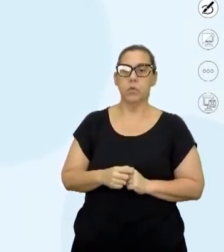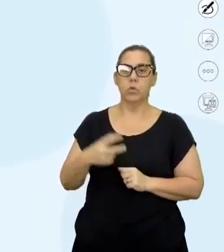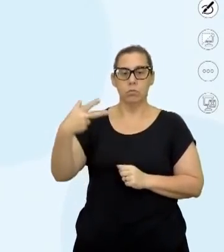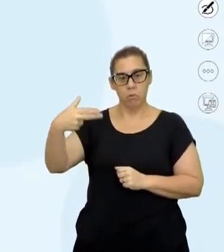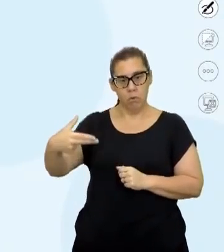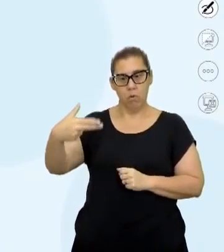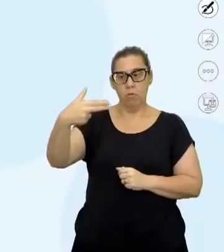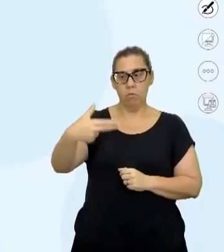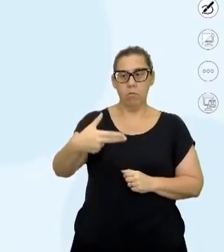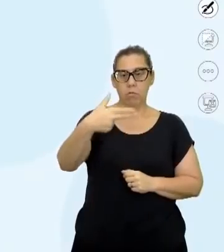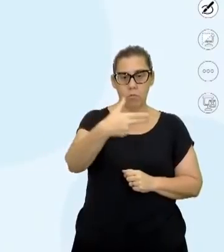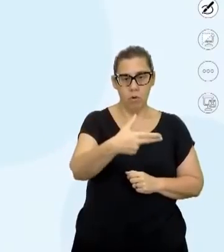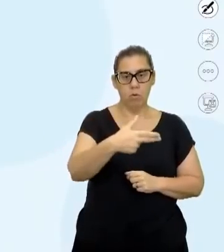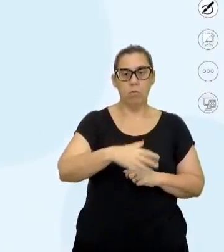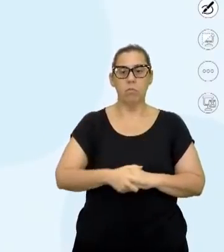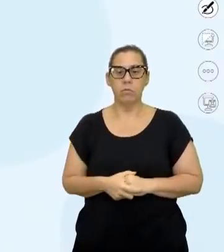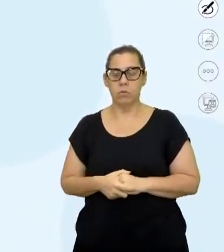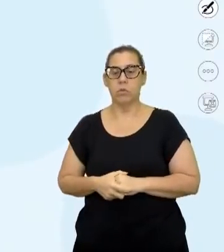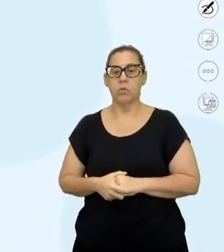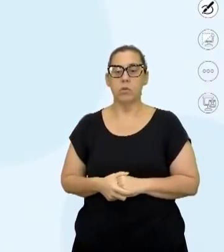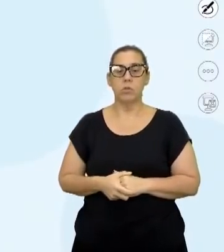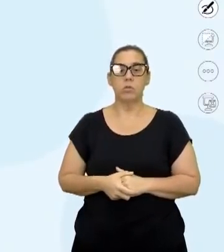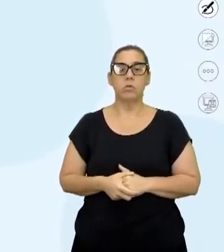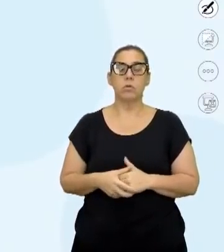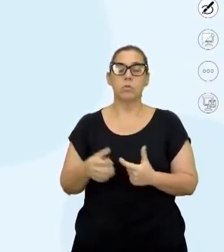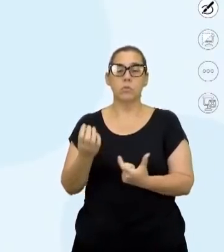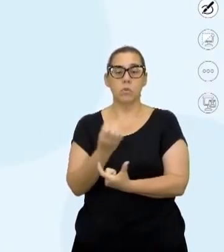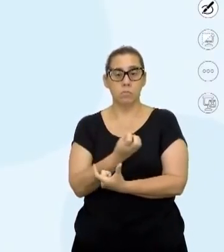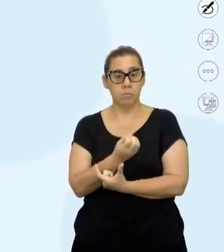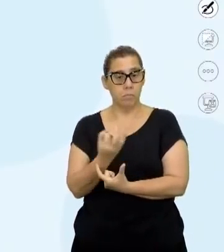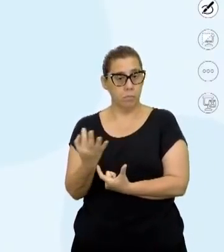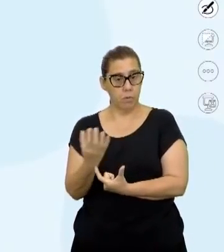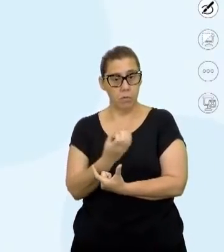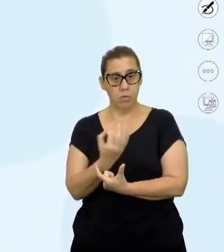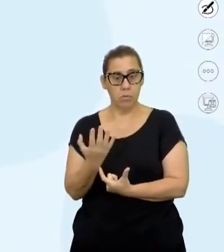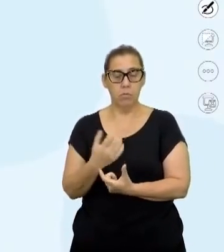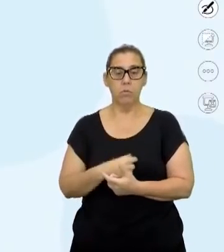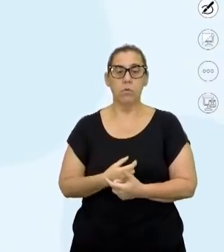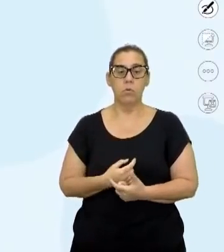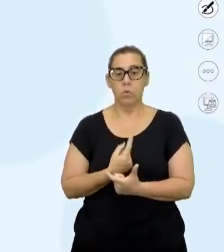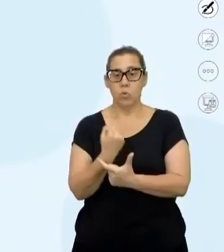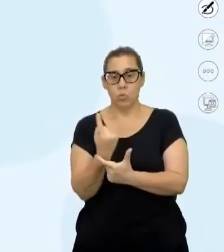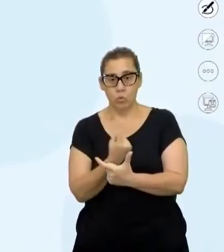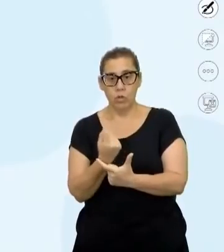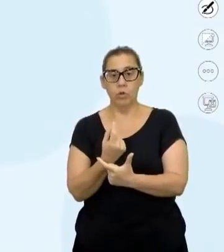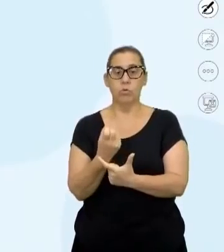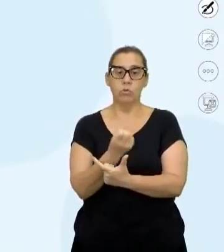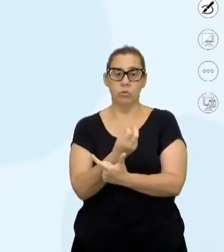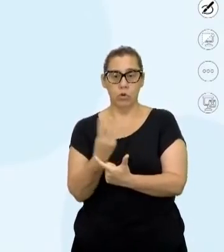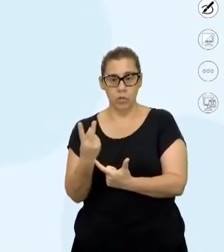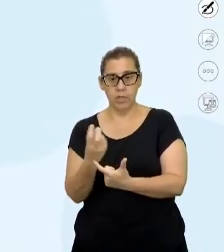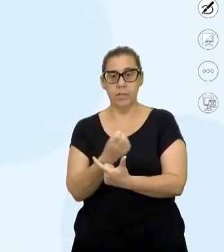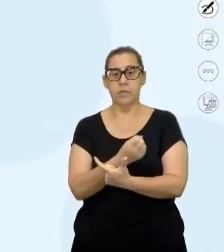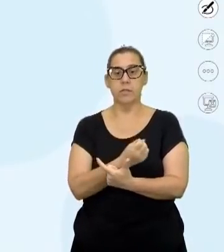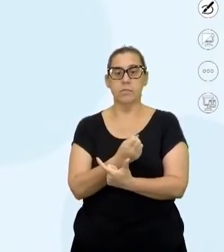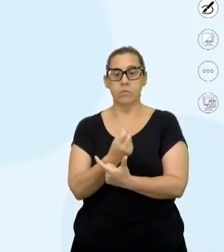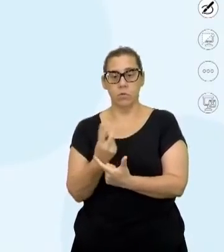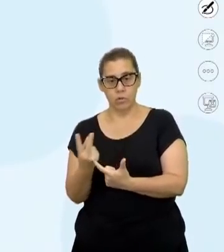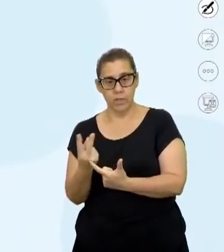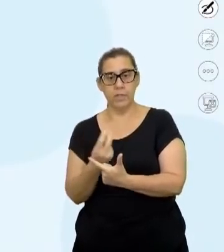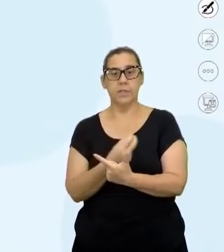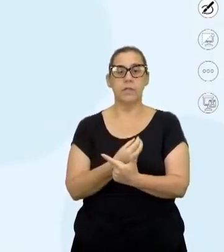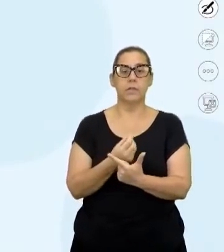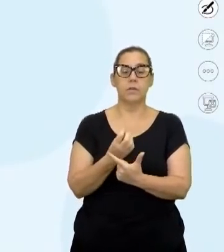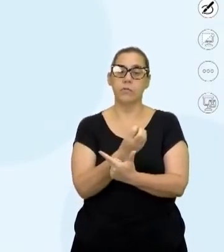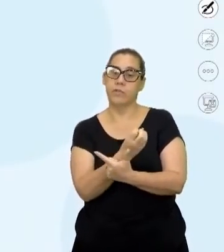são formadas por polinômios. Aqui a gente tem um monômio, binômio, binômio e aqui